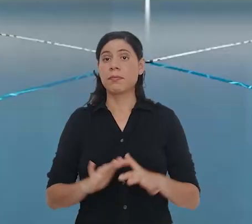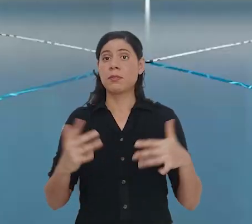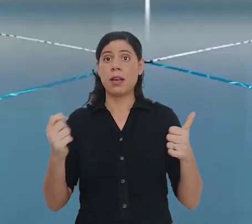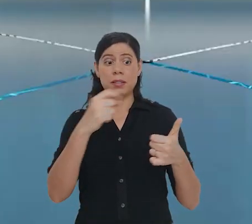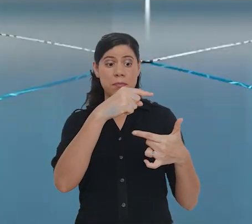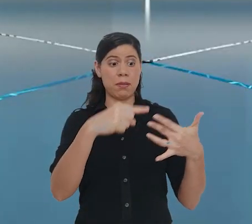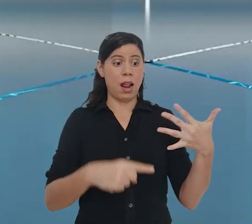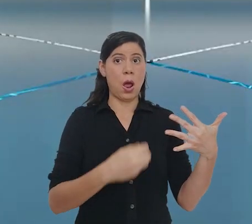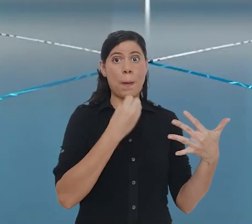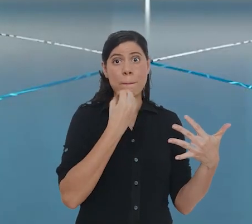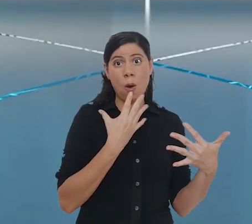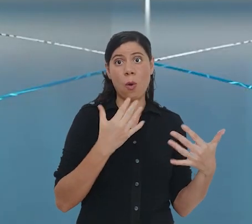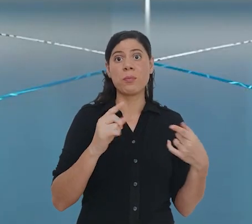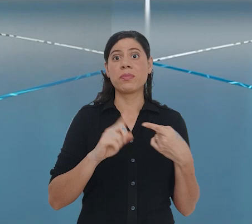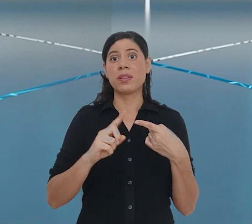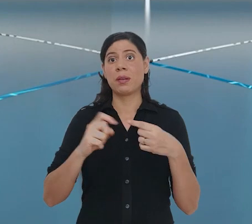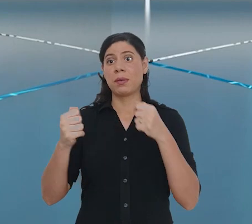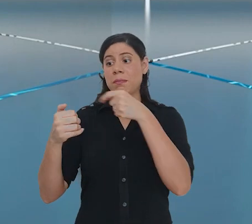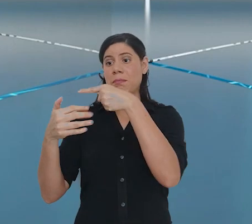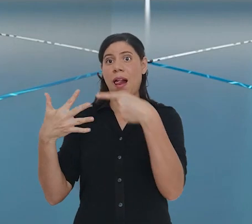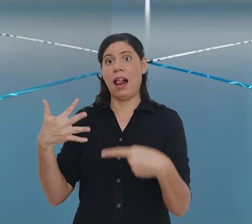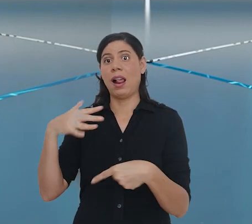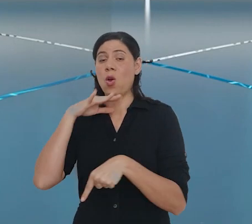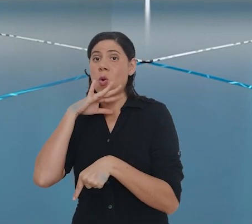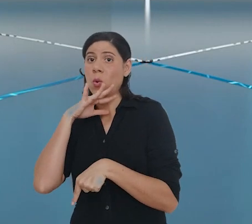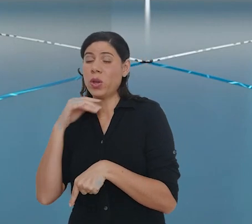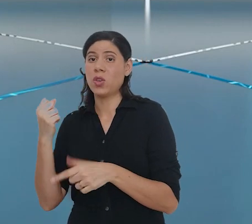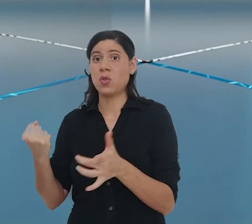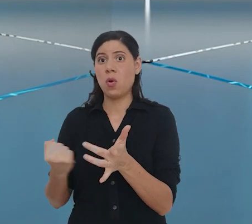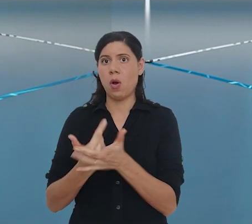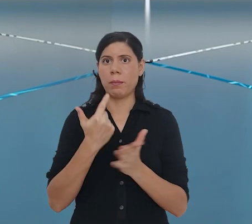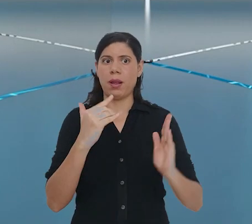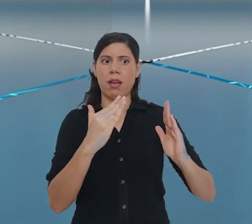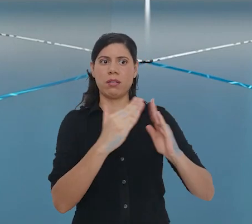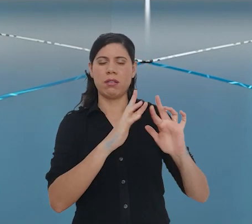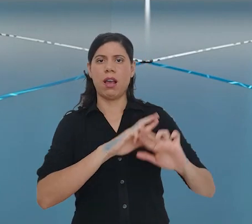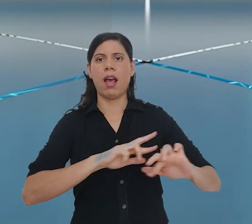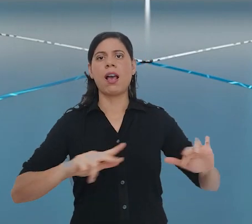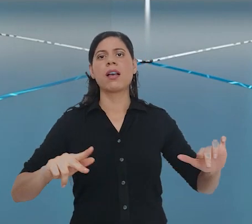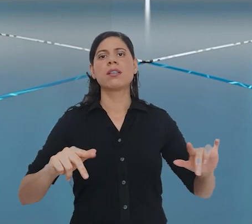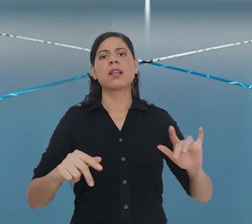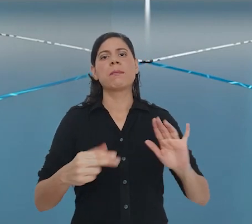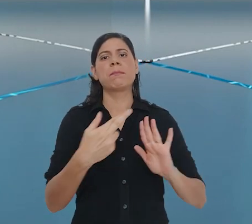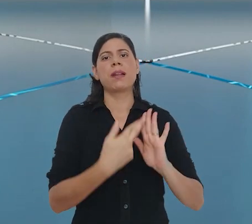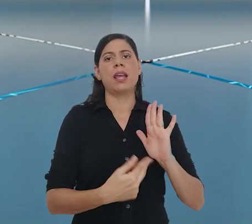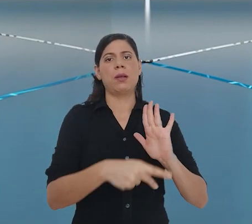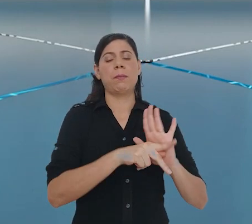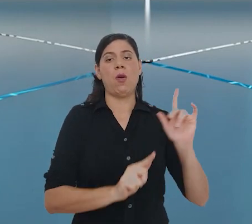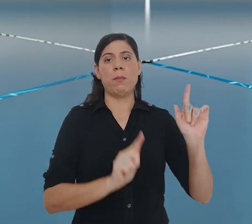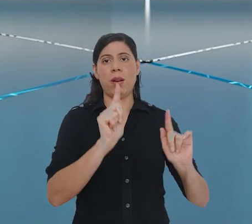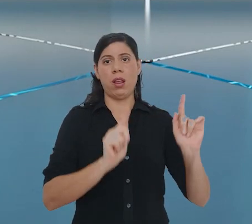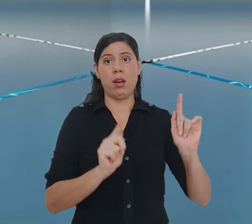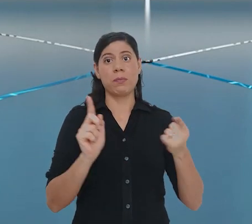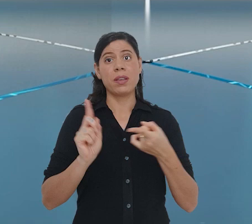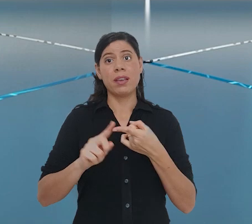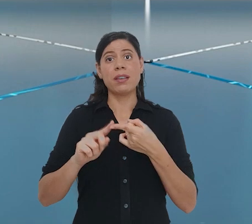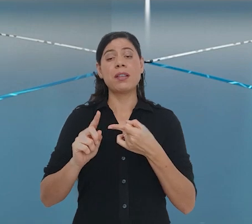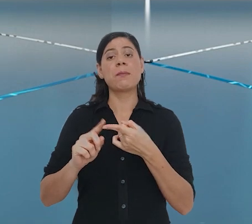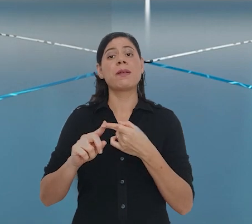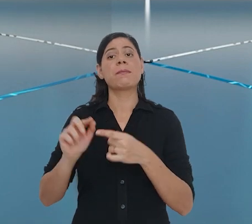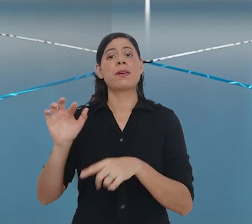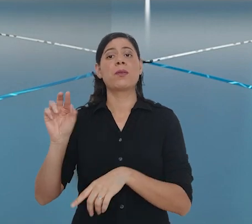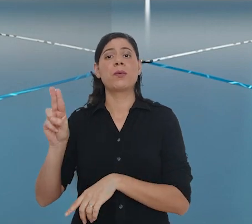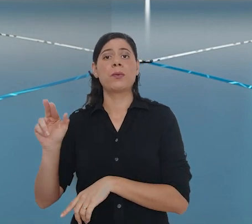Quais as vantagens e desvantagens de se adquirir um imóvel pelas regras de um leilão e pelo sistema financeiro de